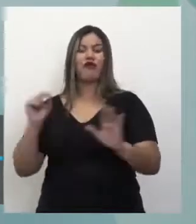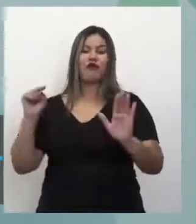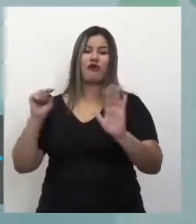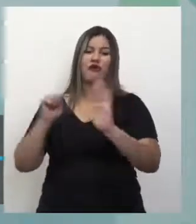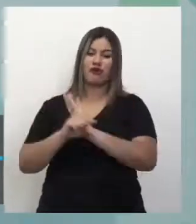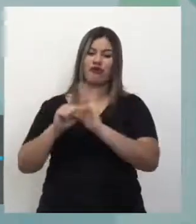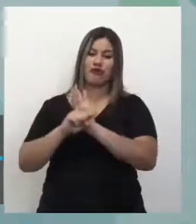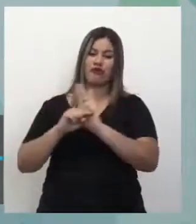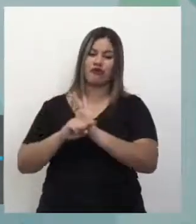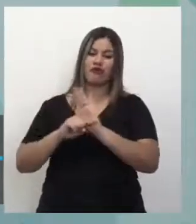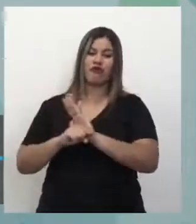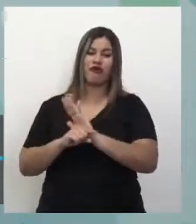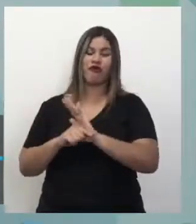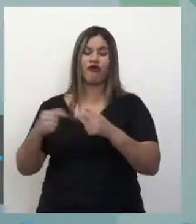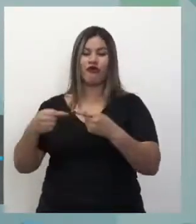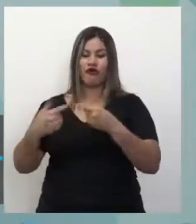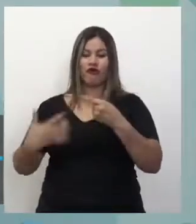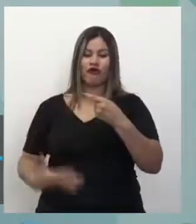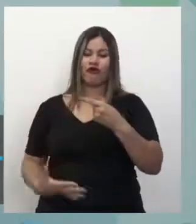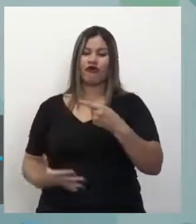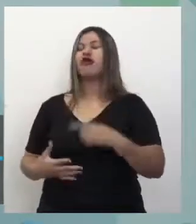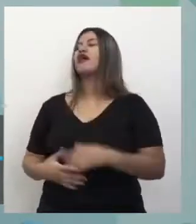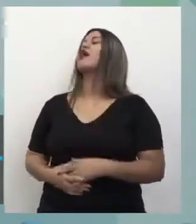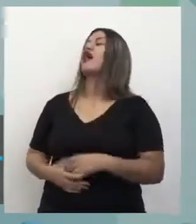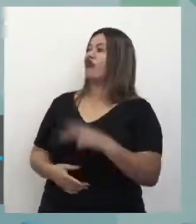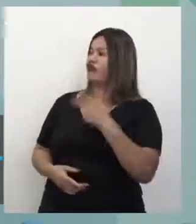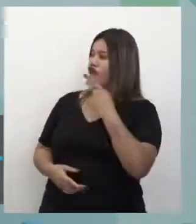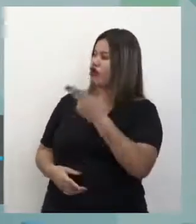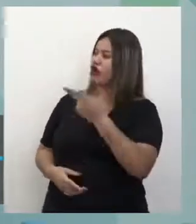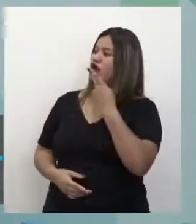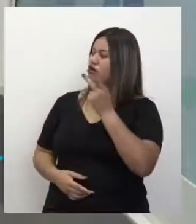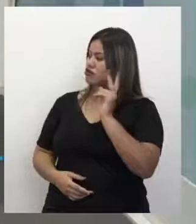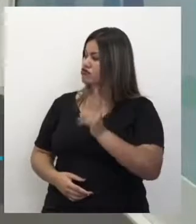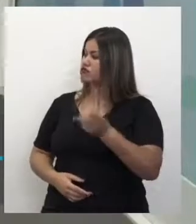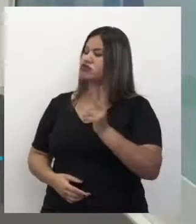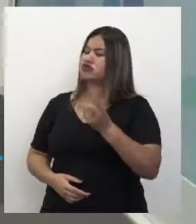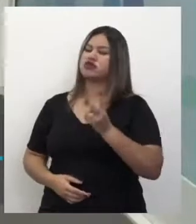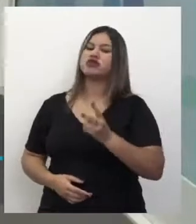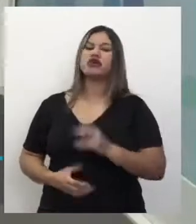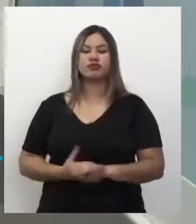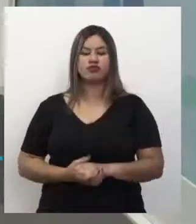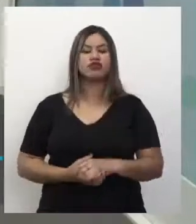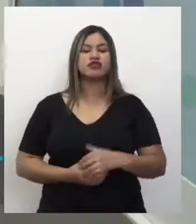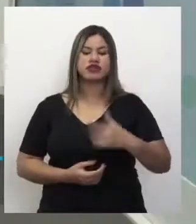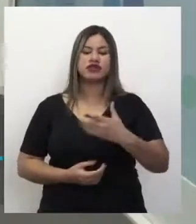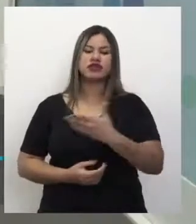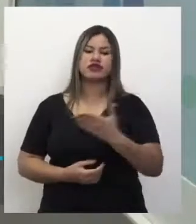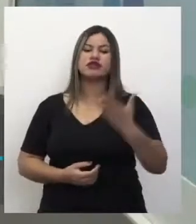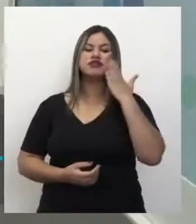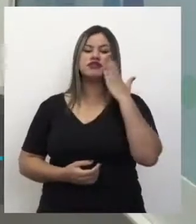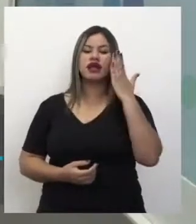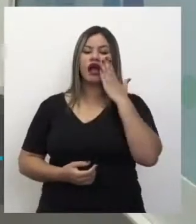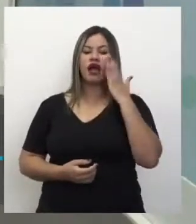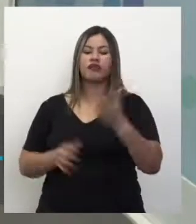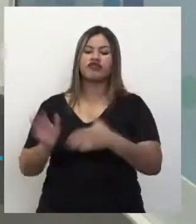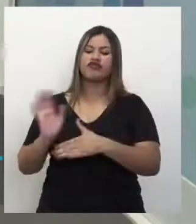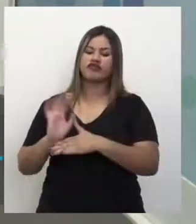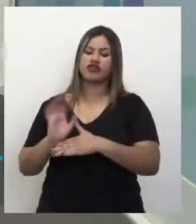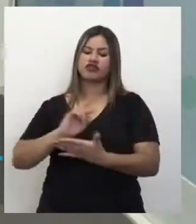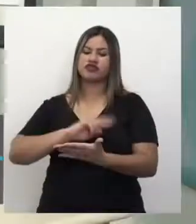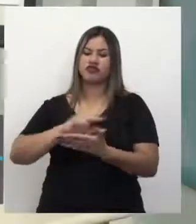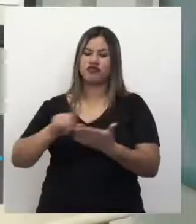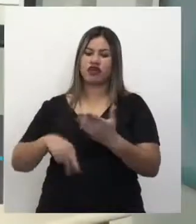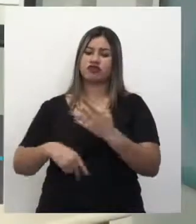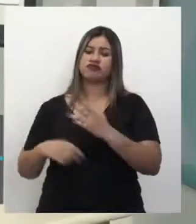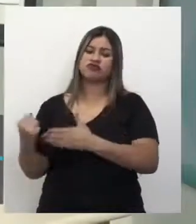googlada, né? E já acha lá Eu sempre o Vic falo, Muniz. Isso é interessante, sempre né? falo, eu falo para eles que deem todos os vídeos. Eles sabem que eu não posso trazer muitos vídeos aqui por causa dos direitos